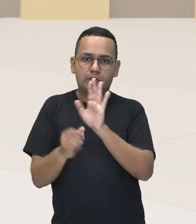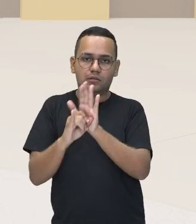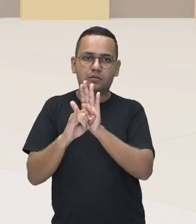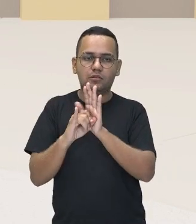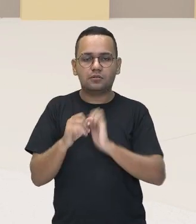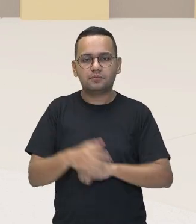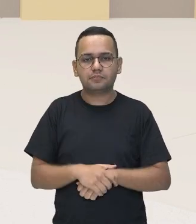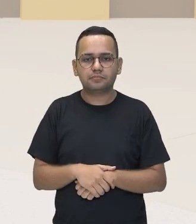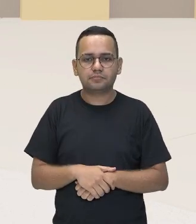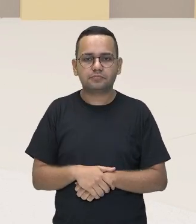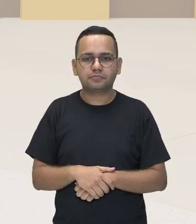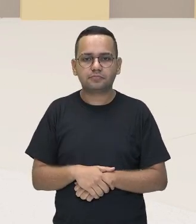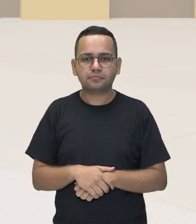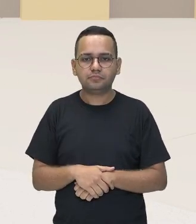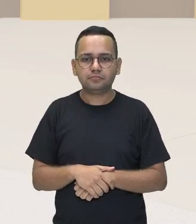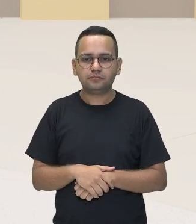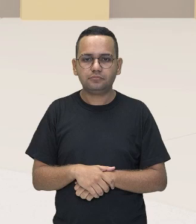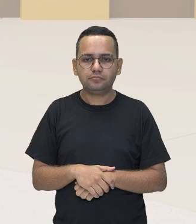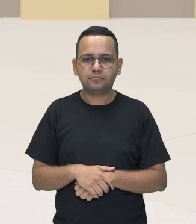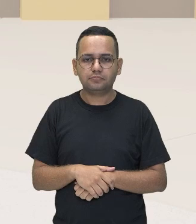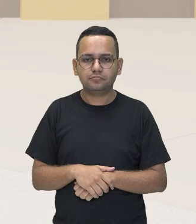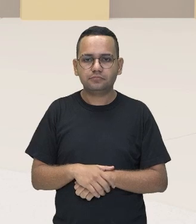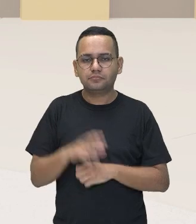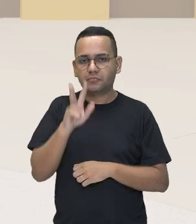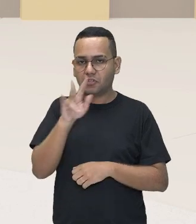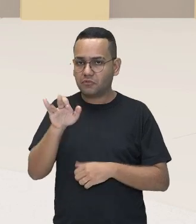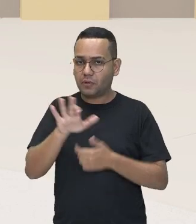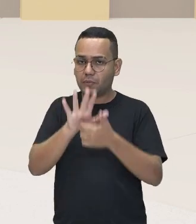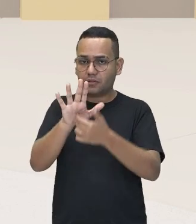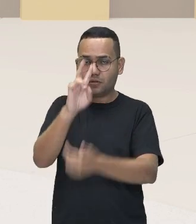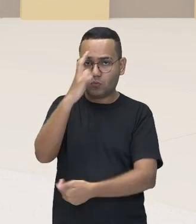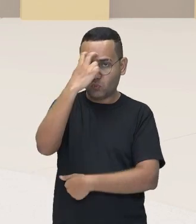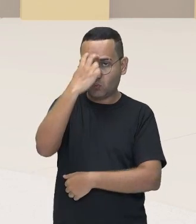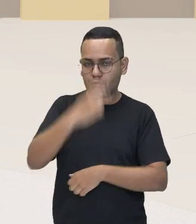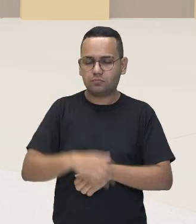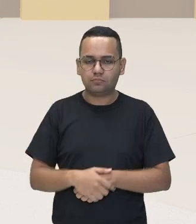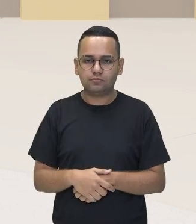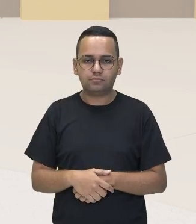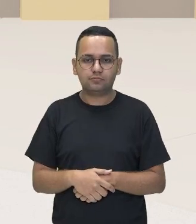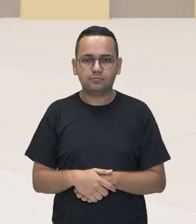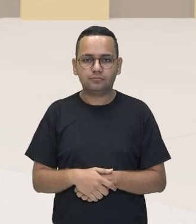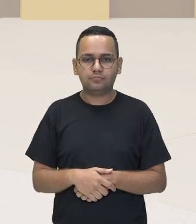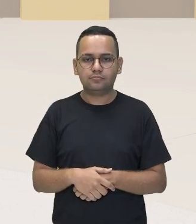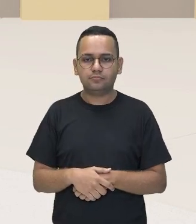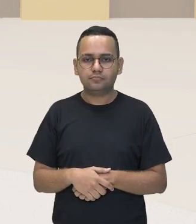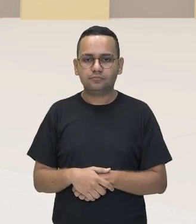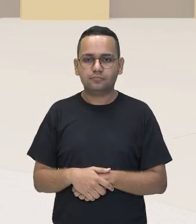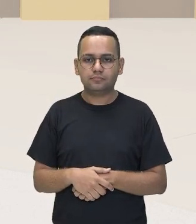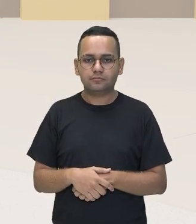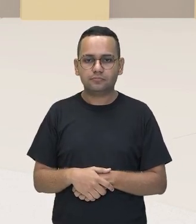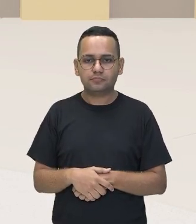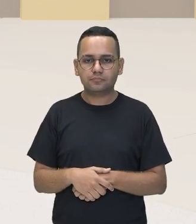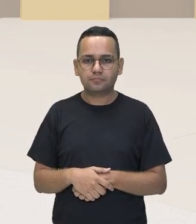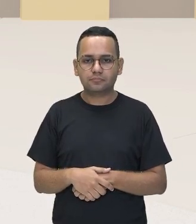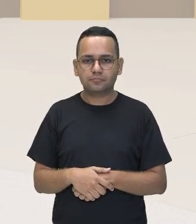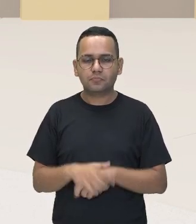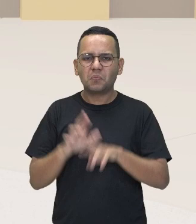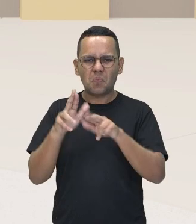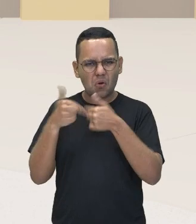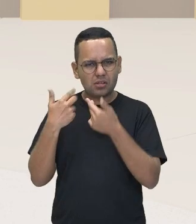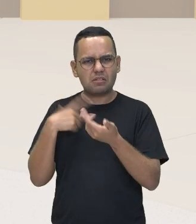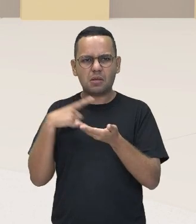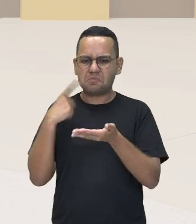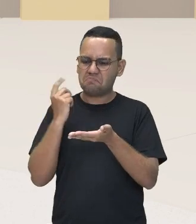também e mostrar, então, a sua cultura. Então, percebe que a gente tem uma diversidade,